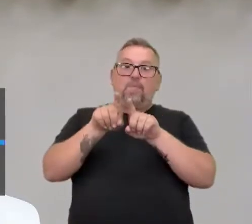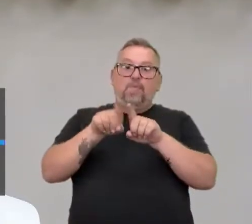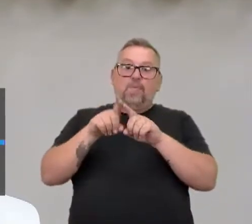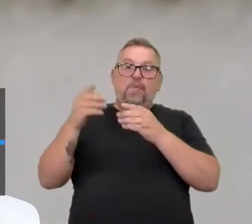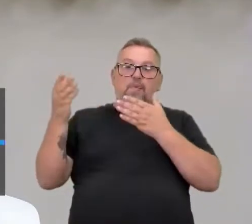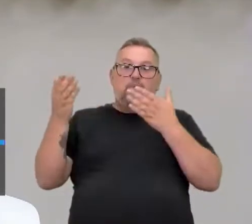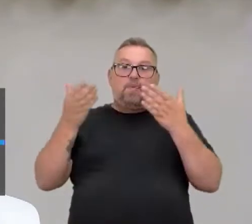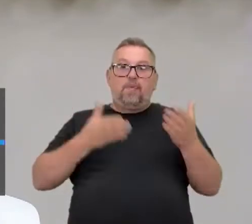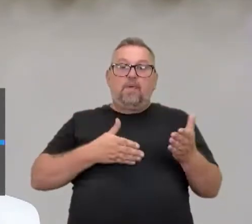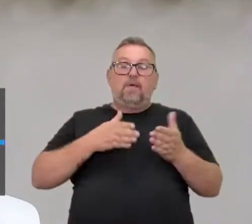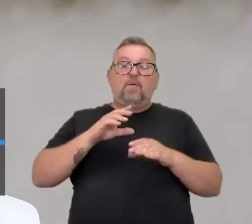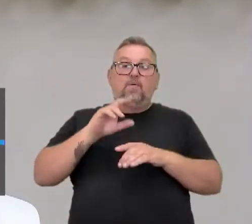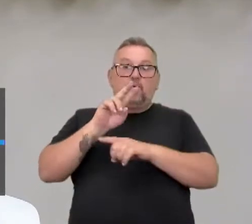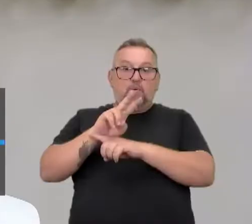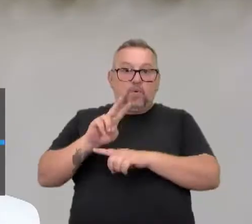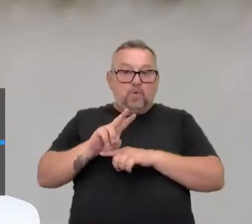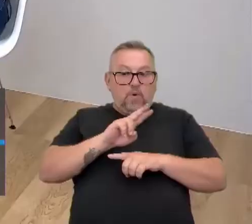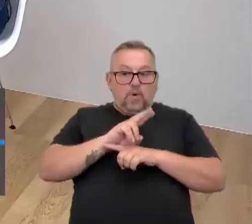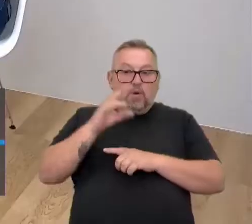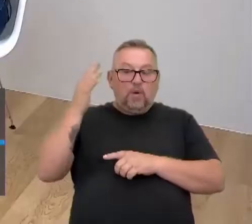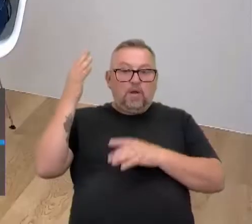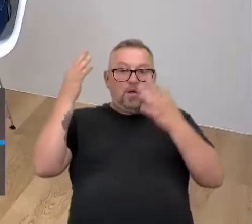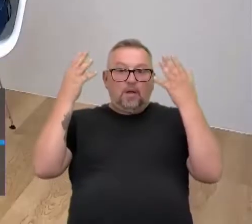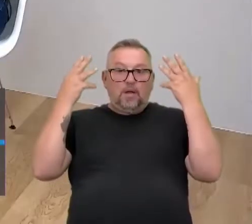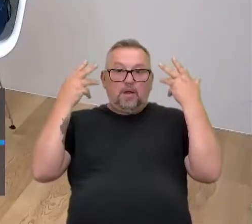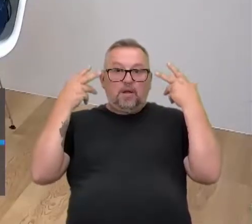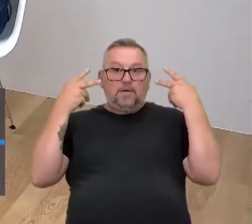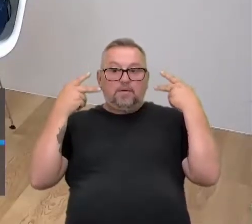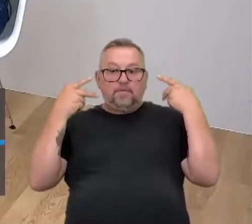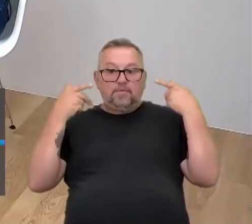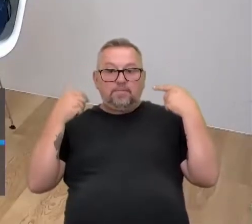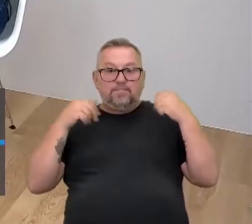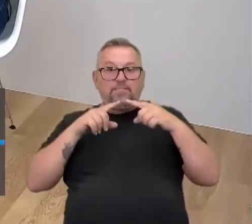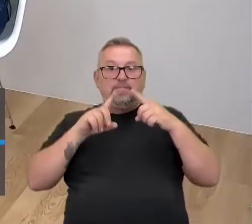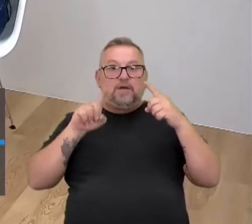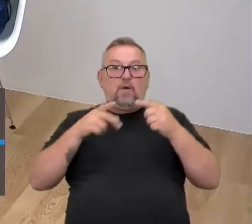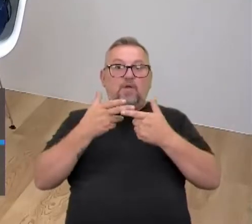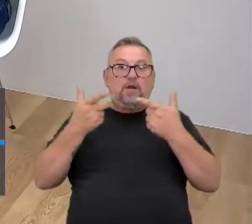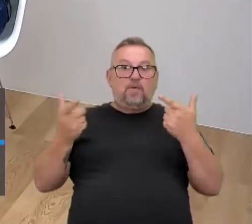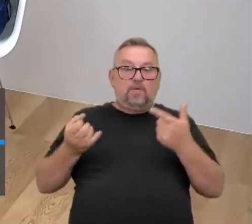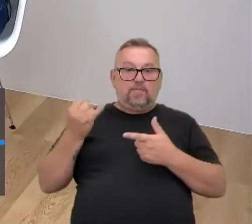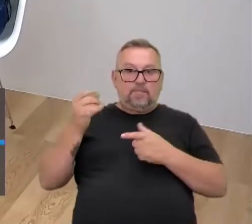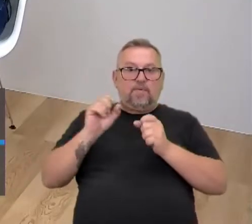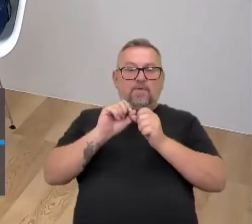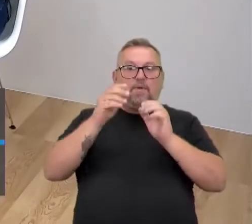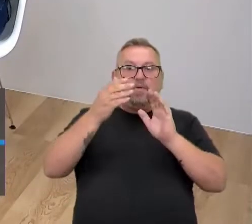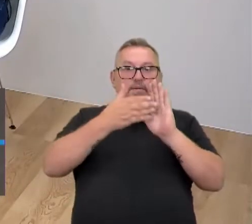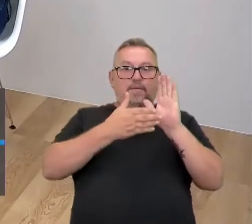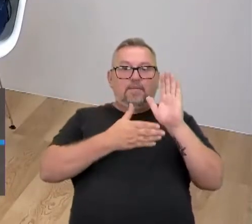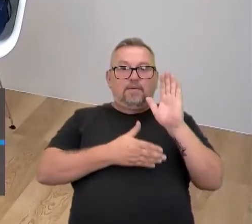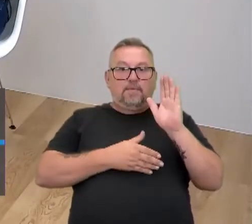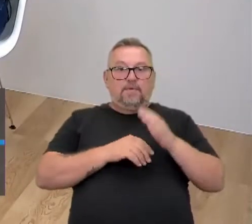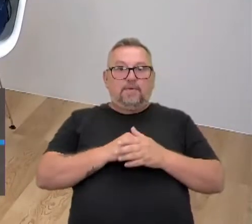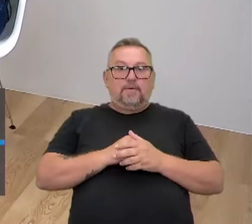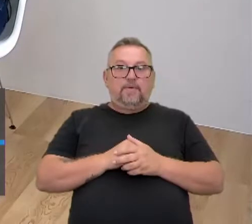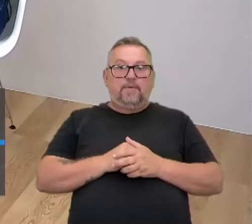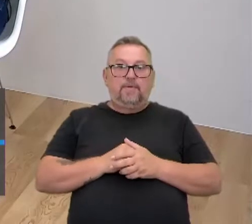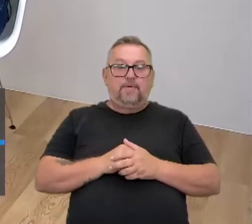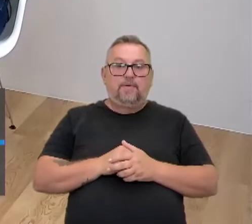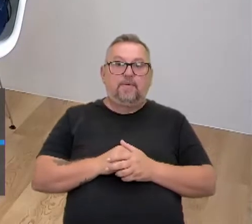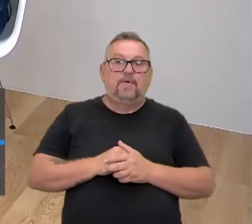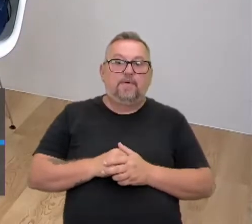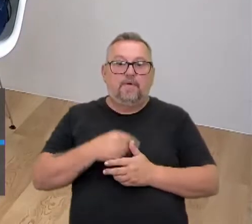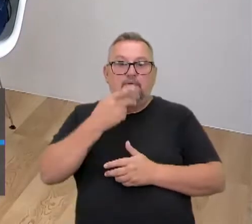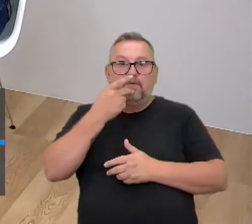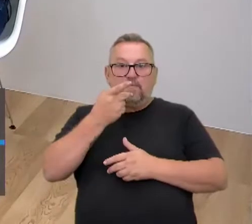da domesticação dos animais, né? Que é outro fator fundamental para eu fazer o planejamento. Falando nisso, vou fazer